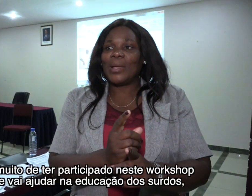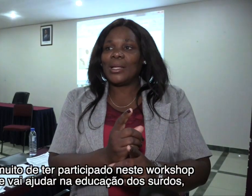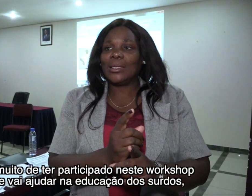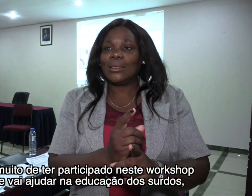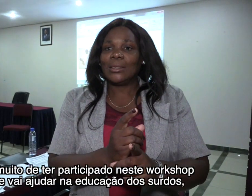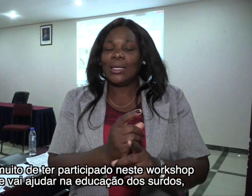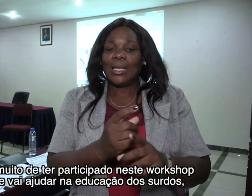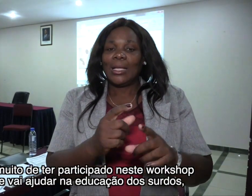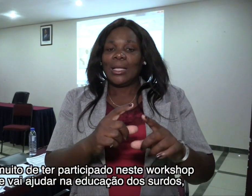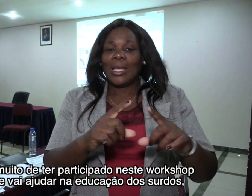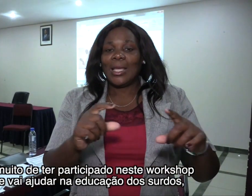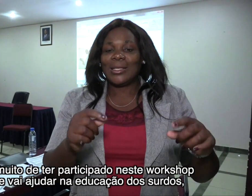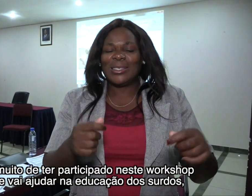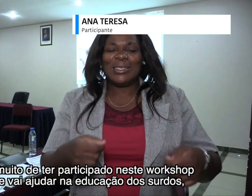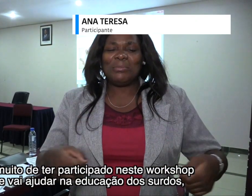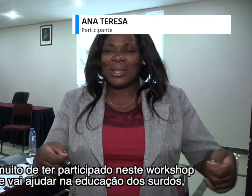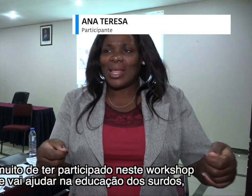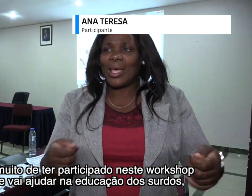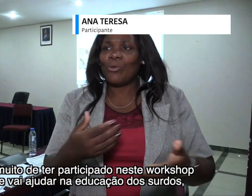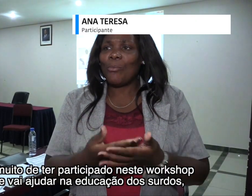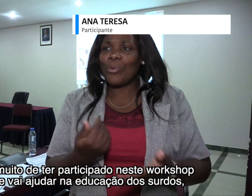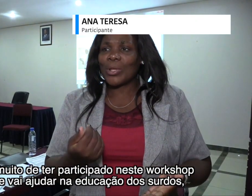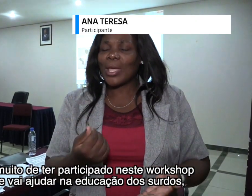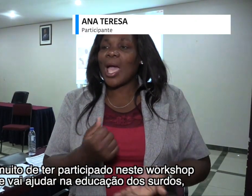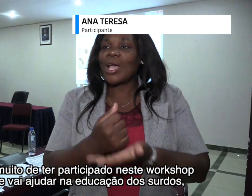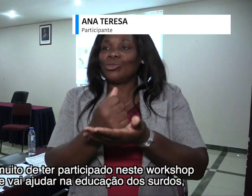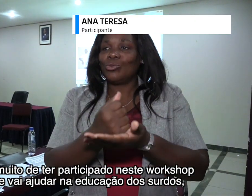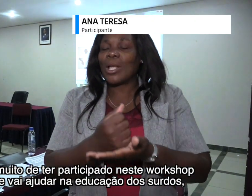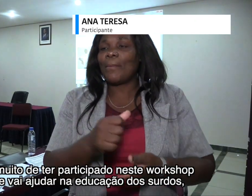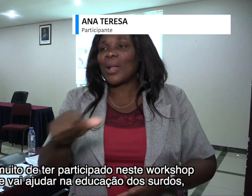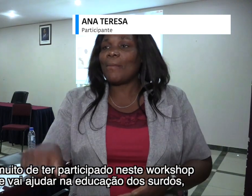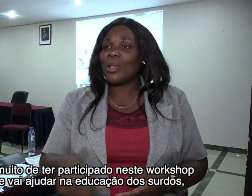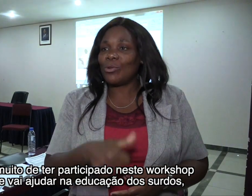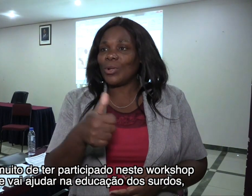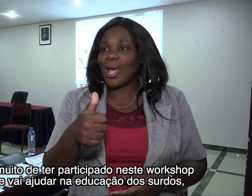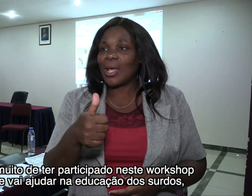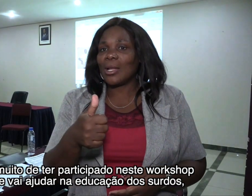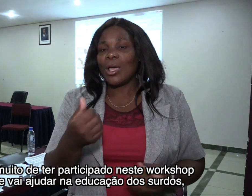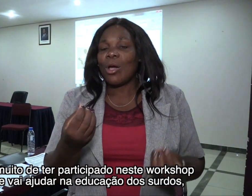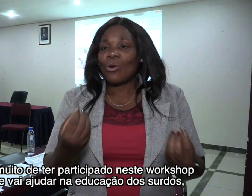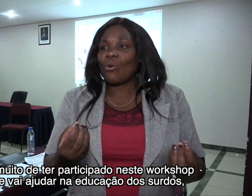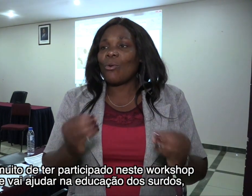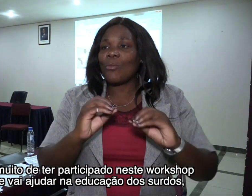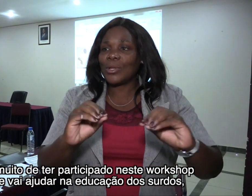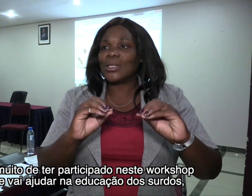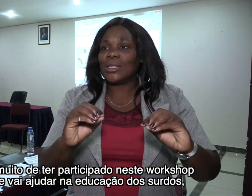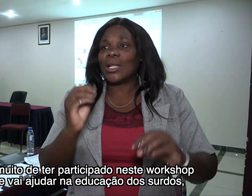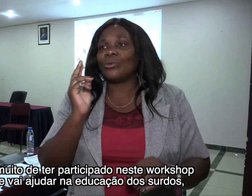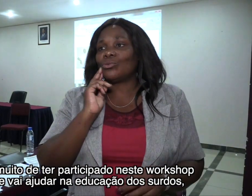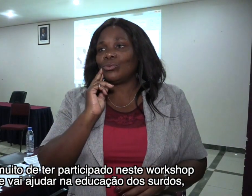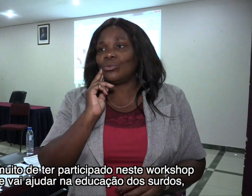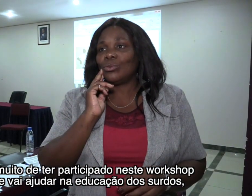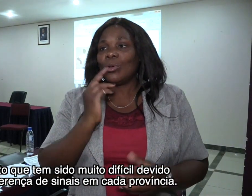Gostei muito por ter participado neste workshop, porque vai ajudar na educação dos